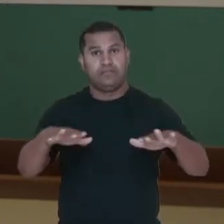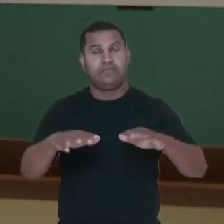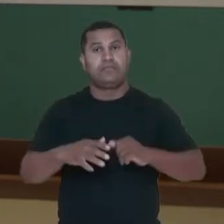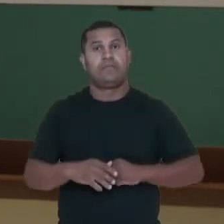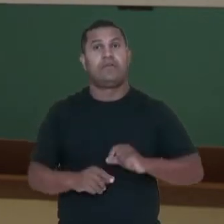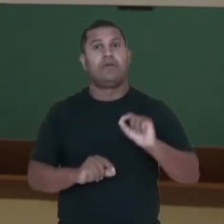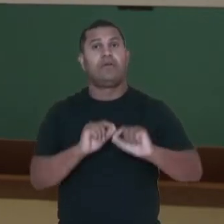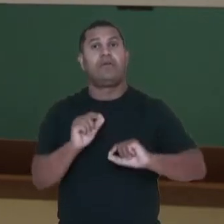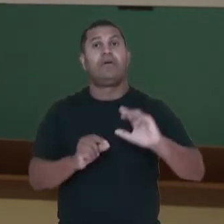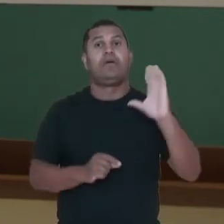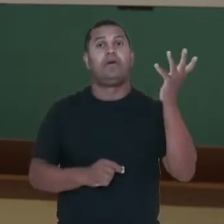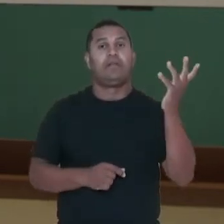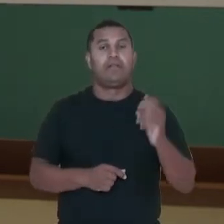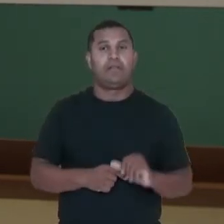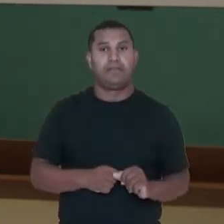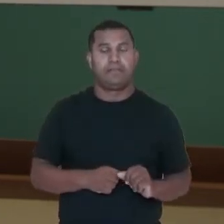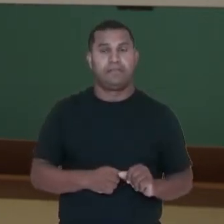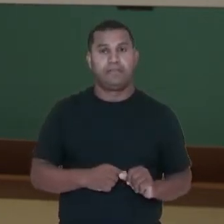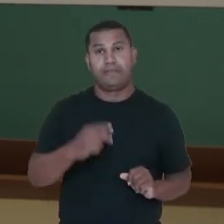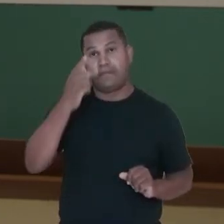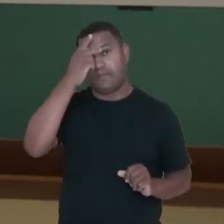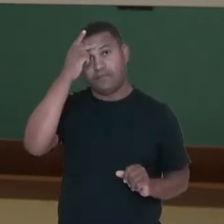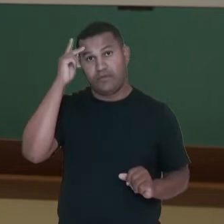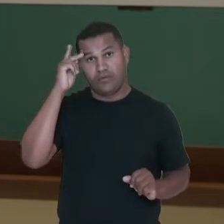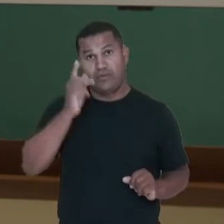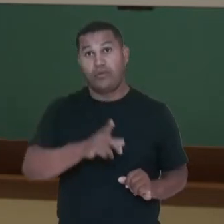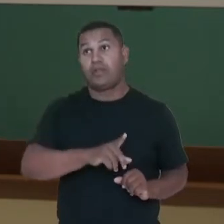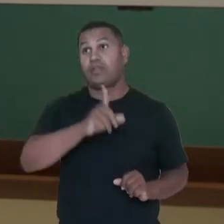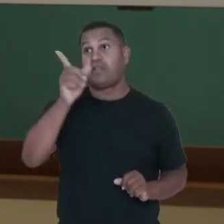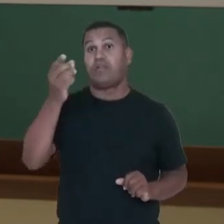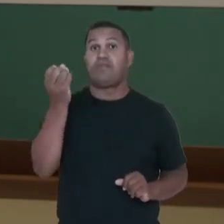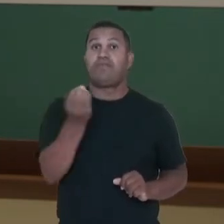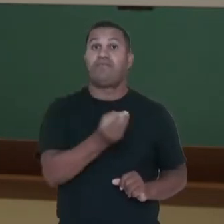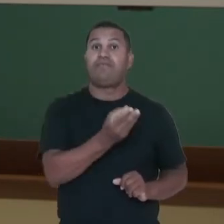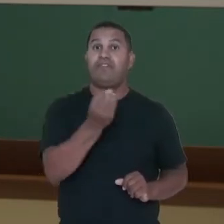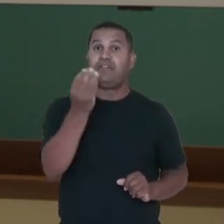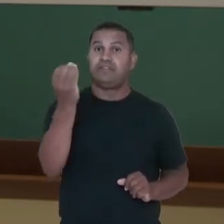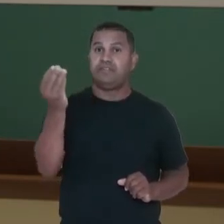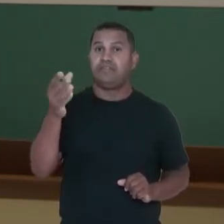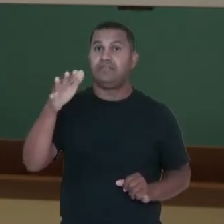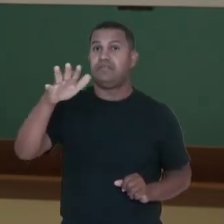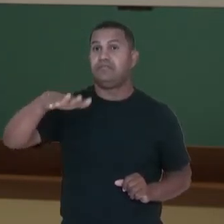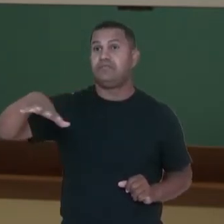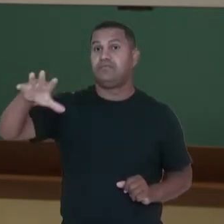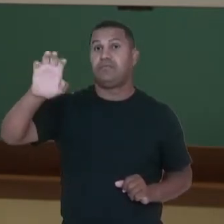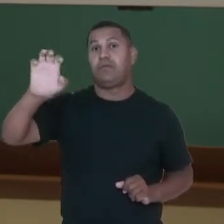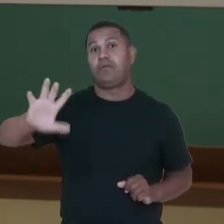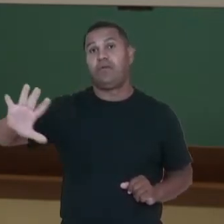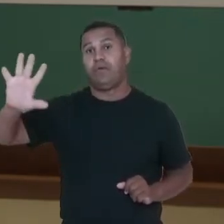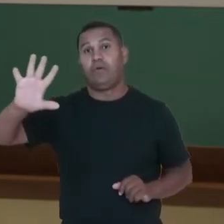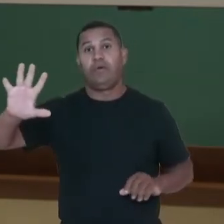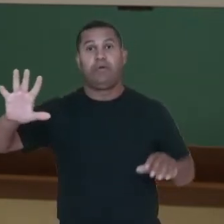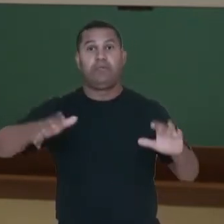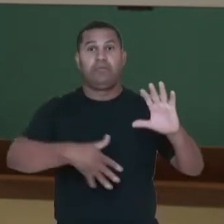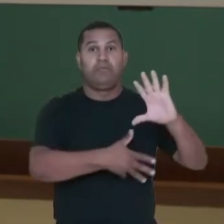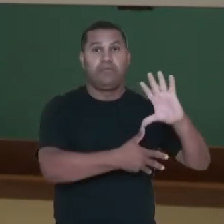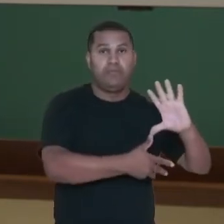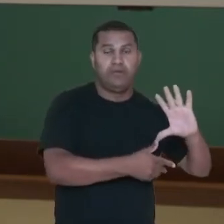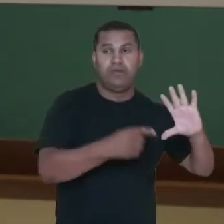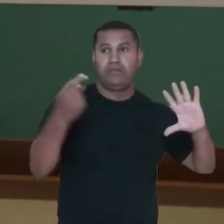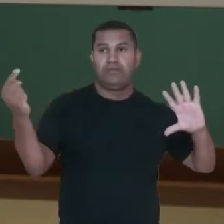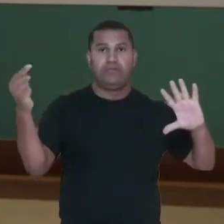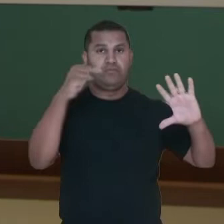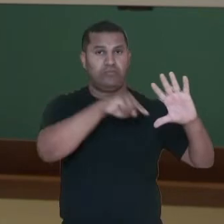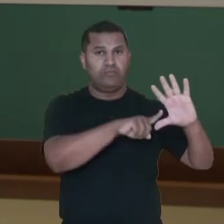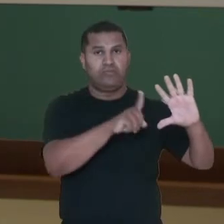limitados ao local. Viagem internacional, né? Você consegue sair 24 horas lá do outro lado do mundo. Então, acaba que há cruzamento